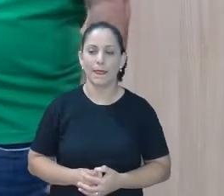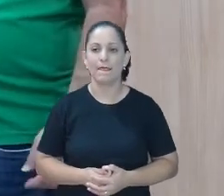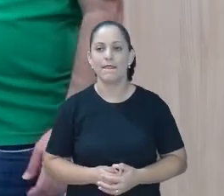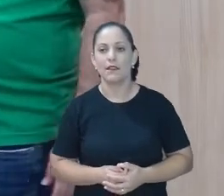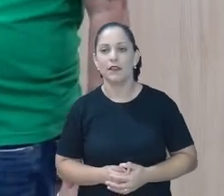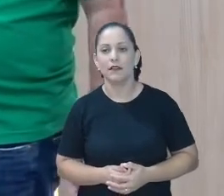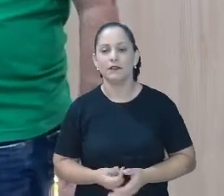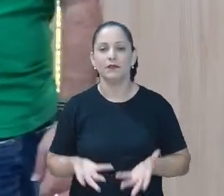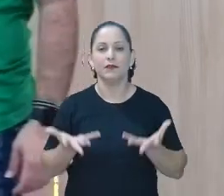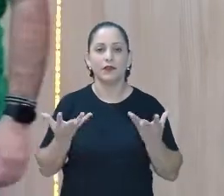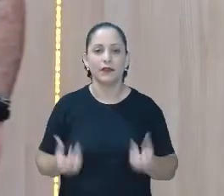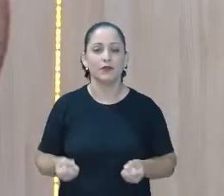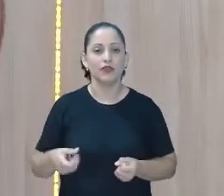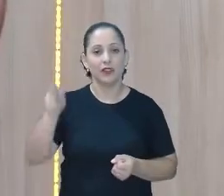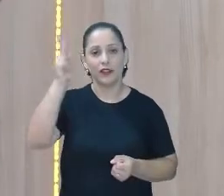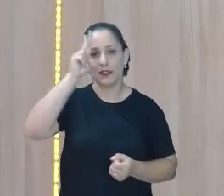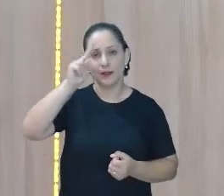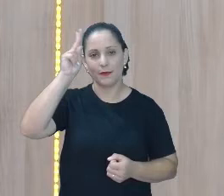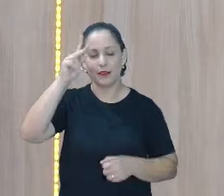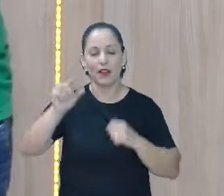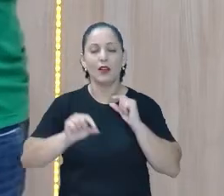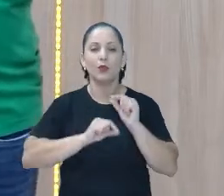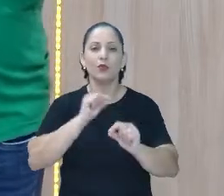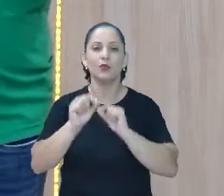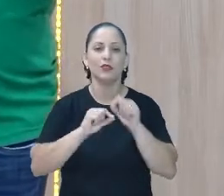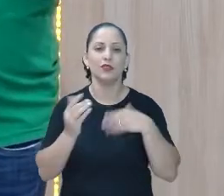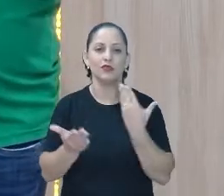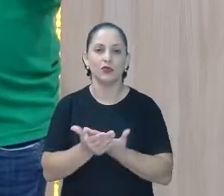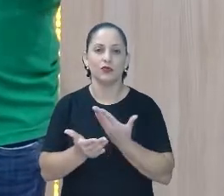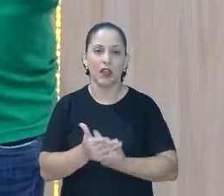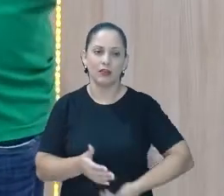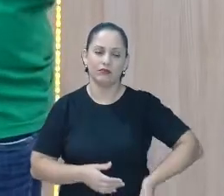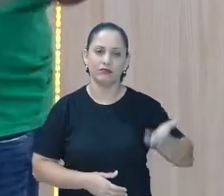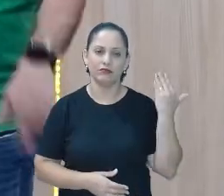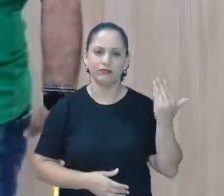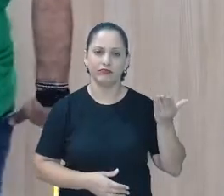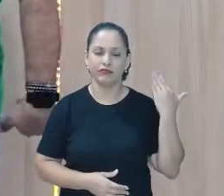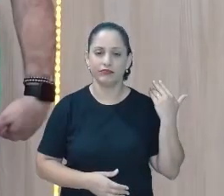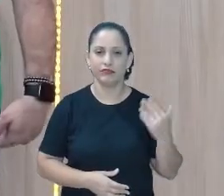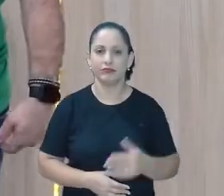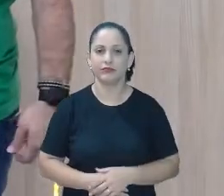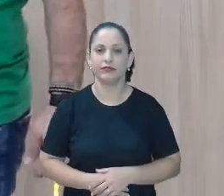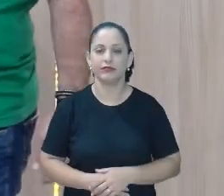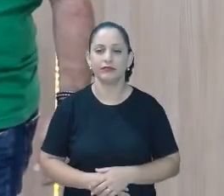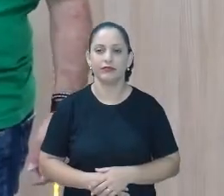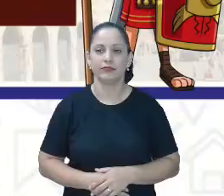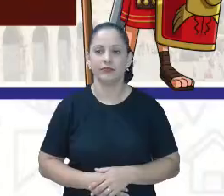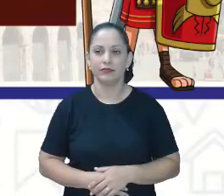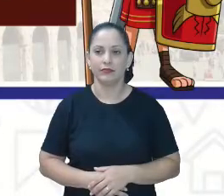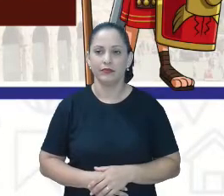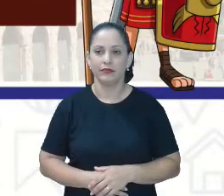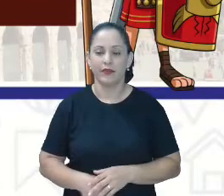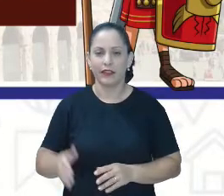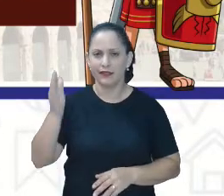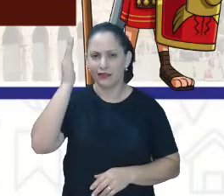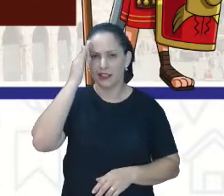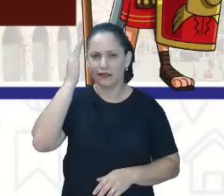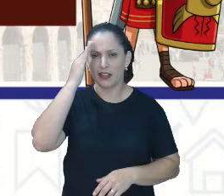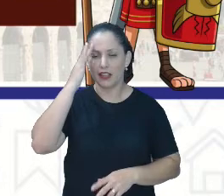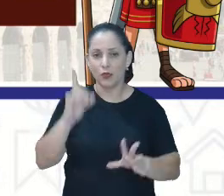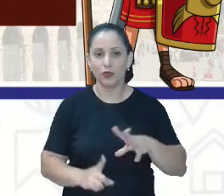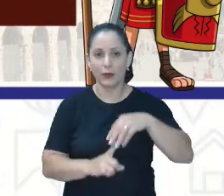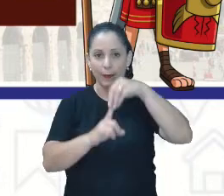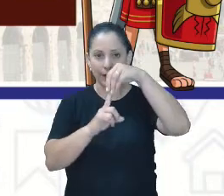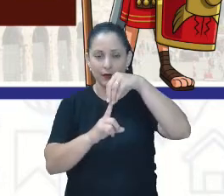daí. Então, vamos lembrar, né, o que é que a gente começou a estudar na aula passada e a gente vai continuar estudando hoje. A gente vai tentar compreender os